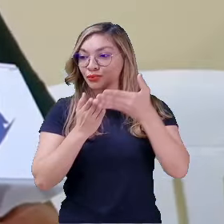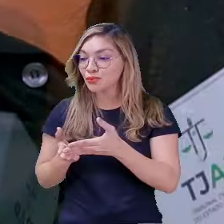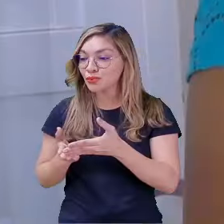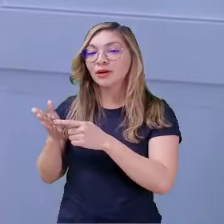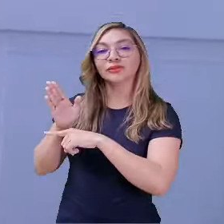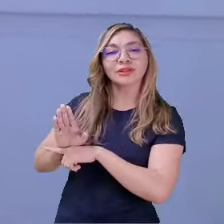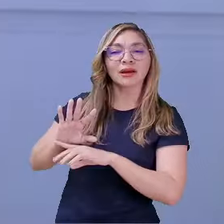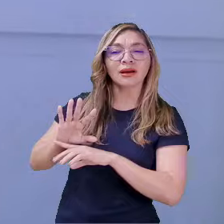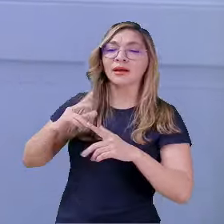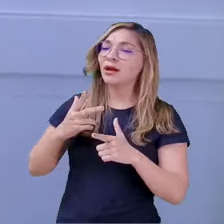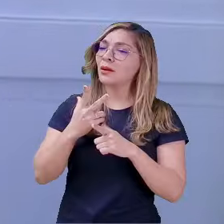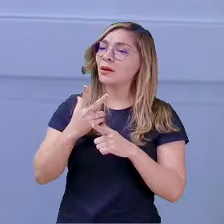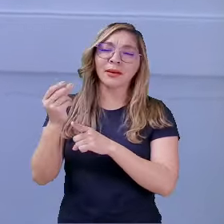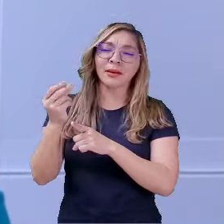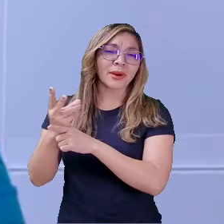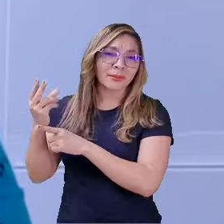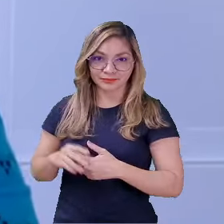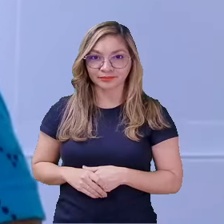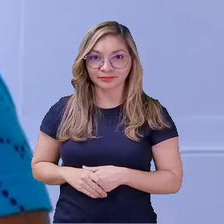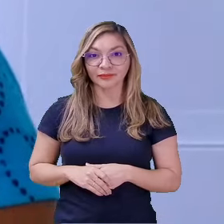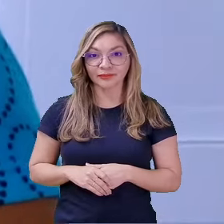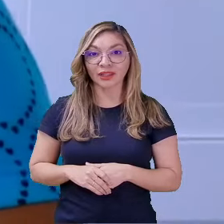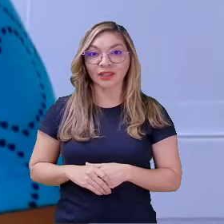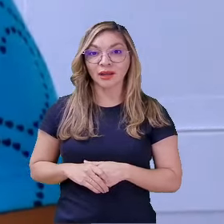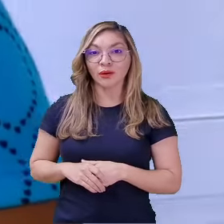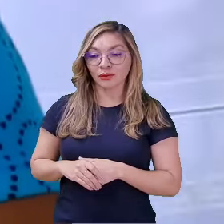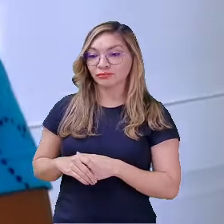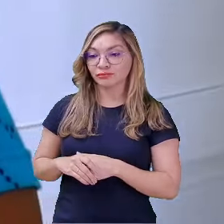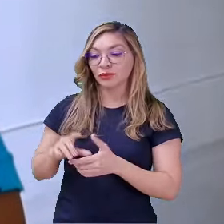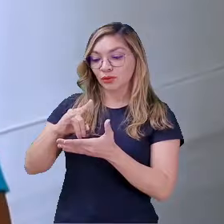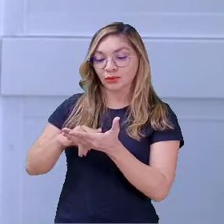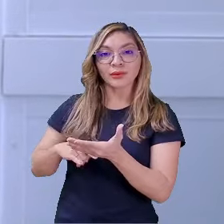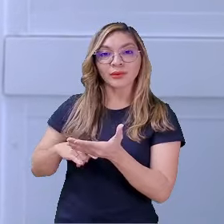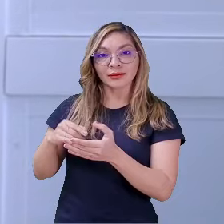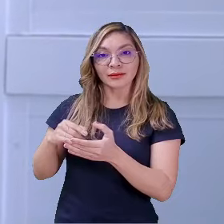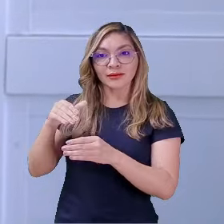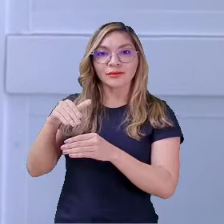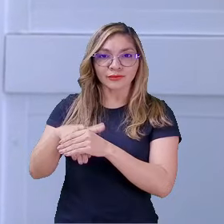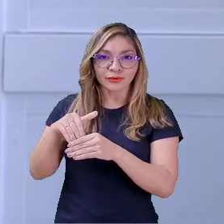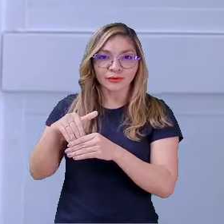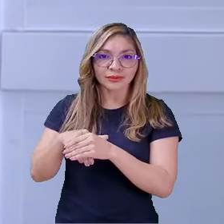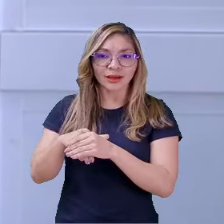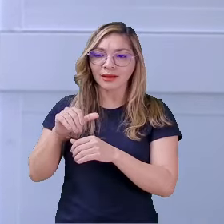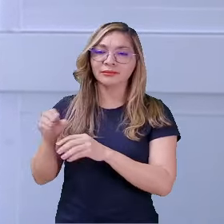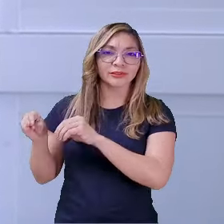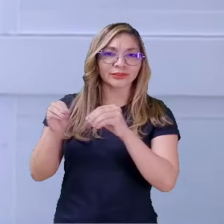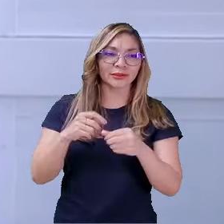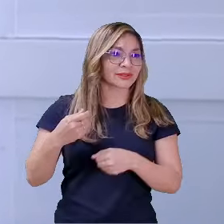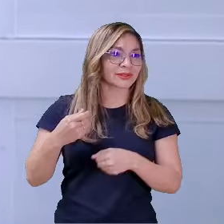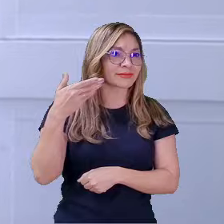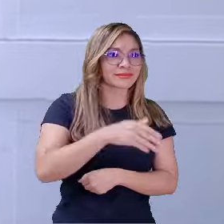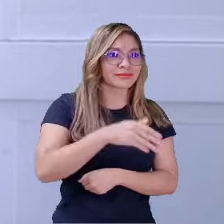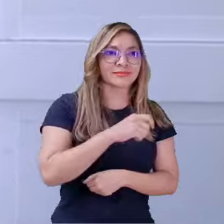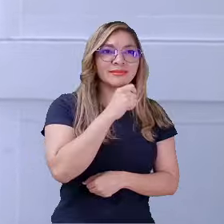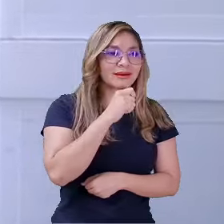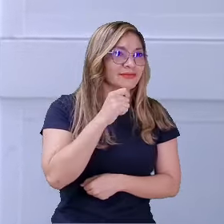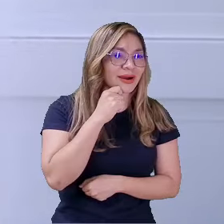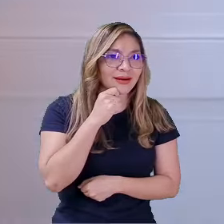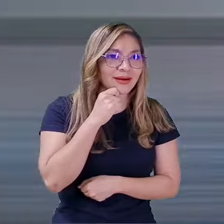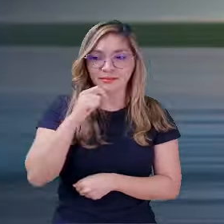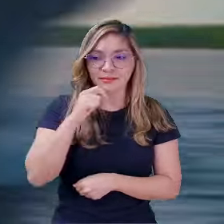resolvido. Eu vim transferir meu título, achei ótimo, bem rápido. Aí tinha que ir em Macapá para tirar, e aqui é muito